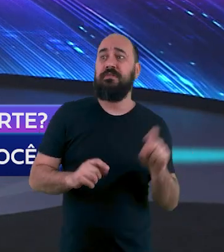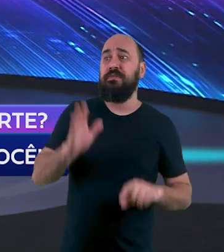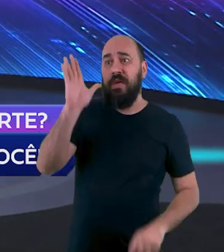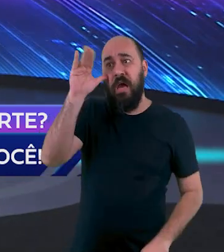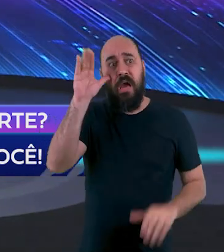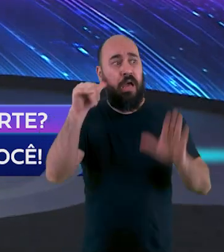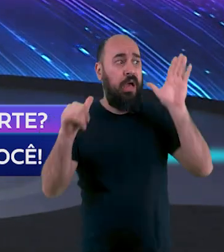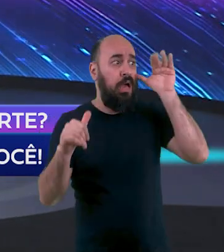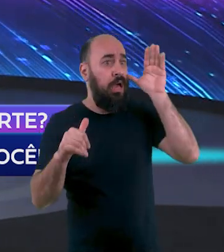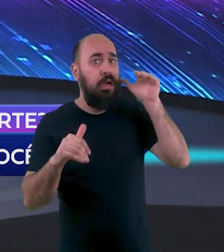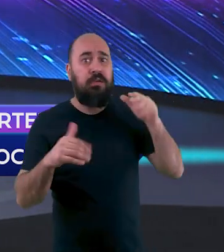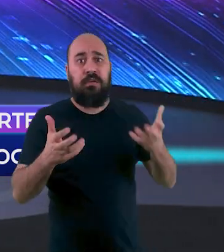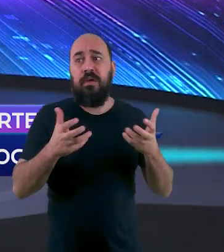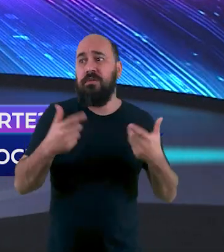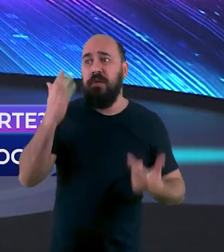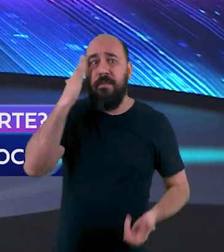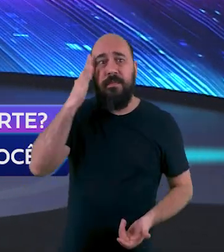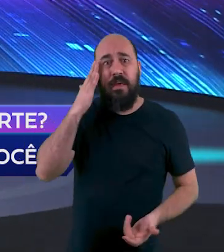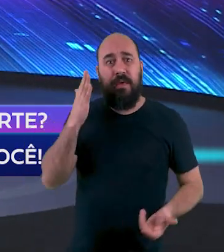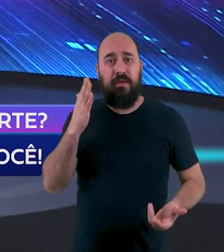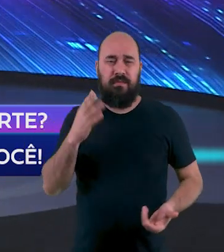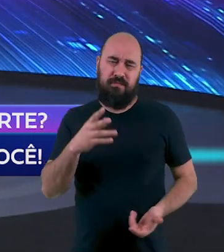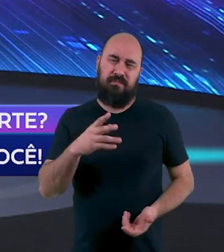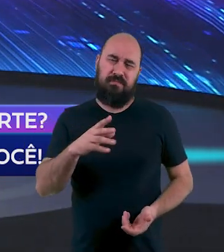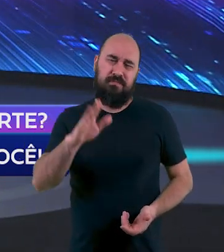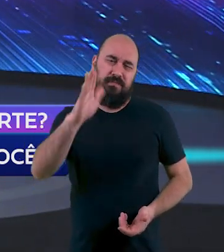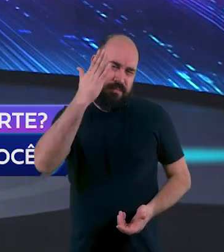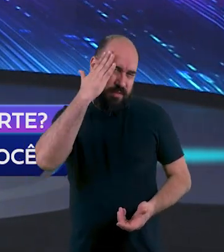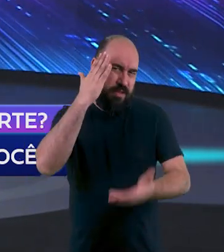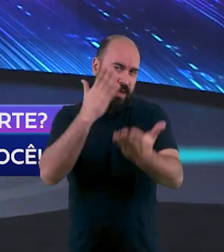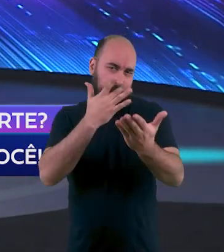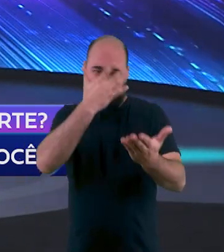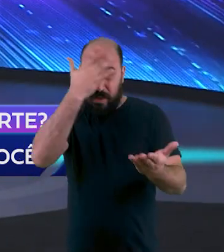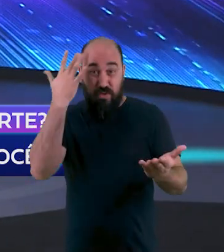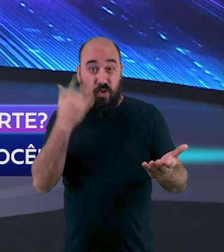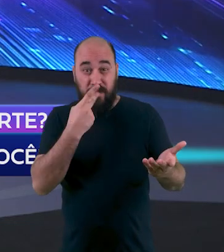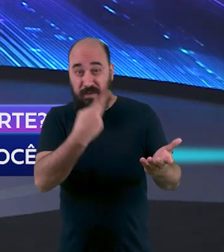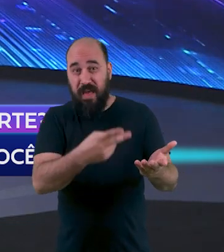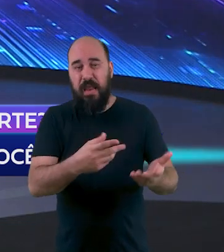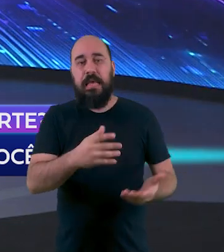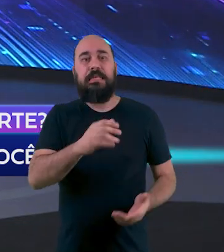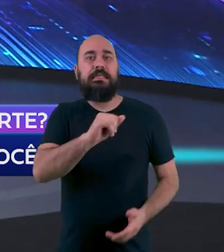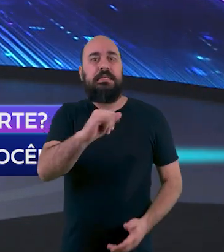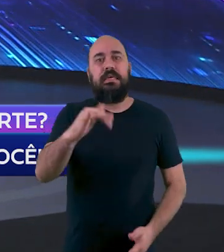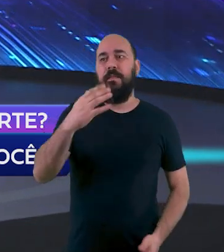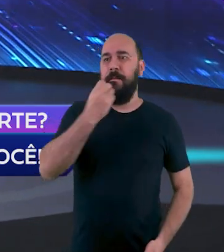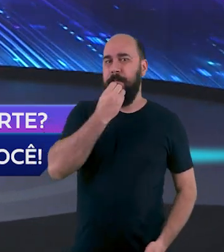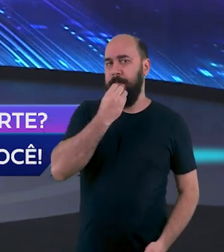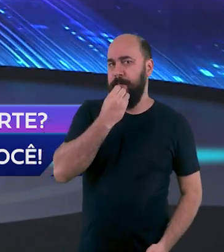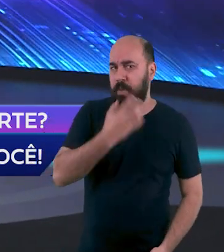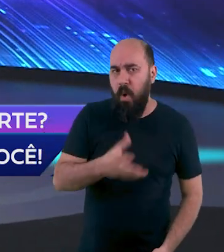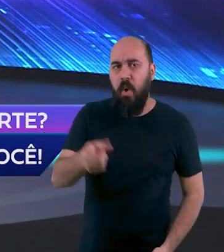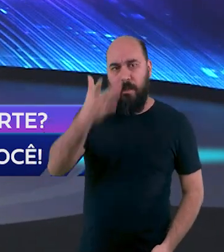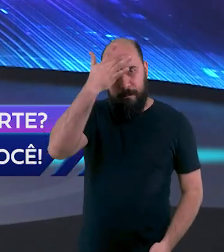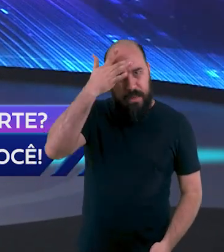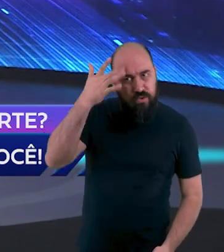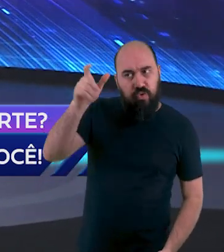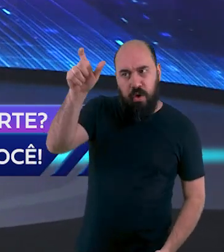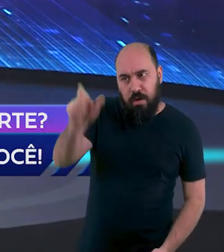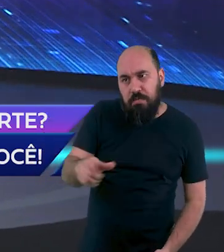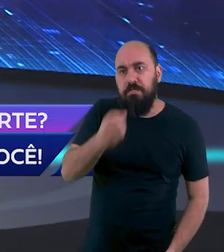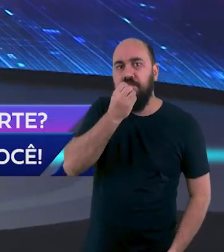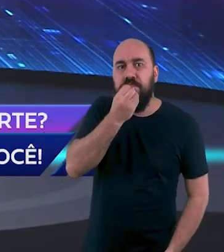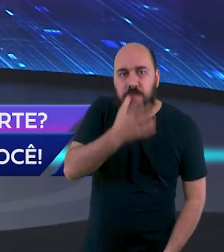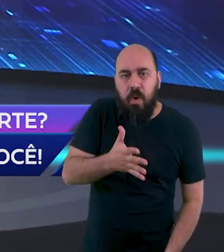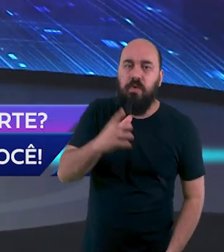Existe aquele pensamento de que quem é bom vai para o céu e quem é mau vai para o inferno. Se queremos saber o